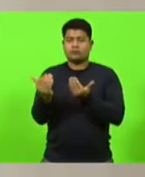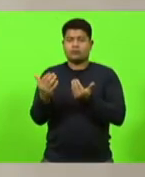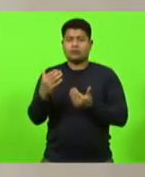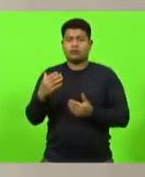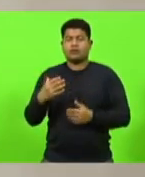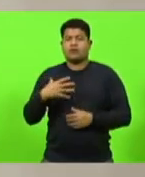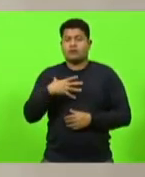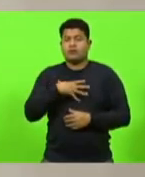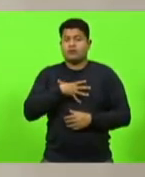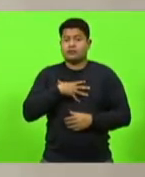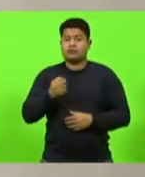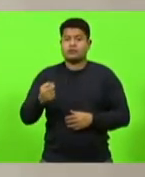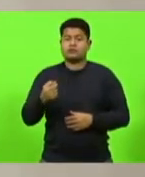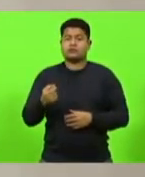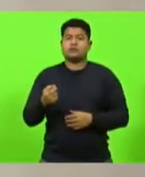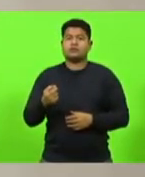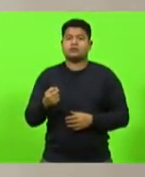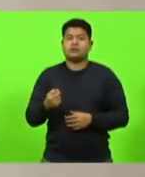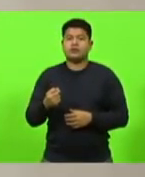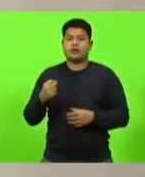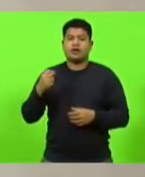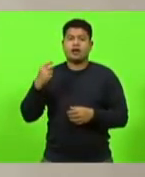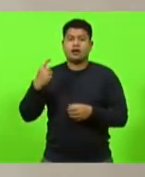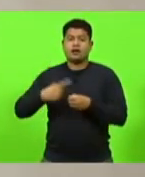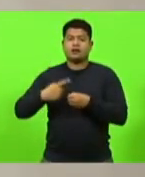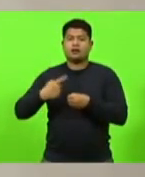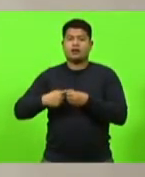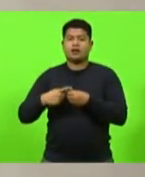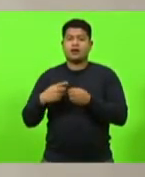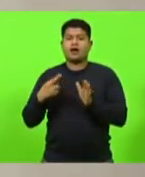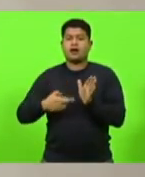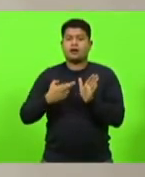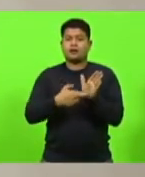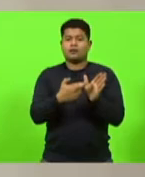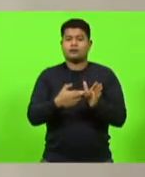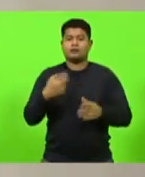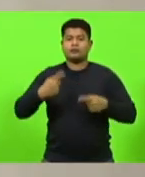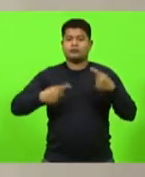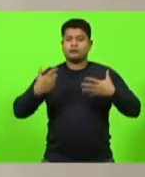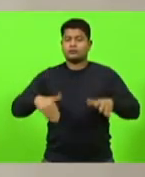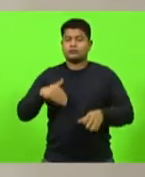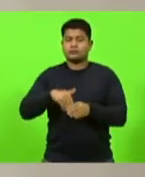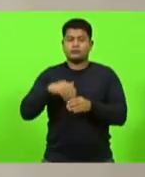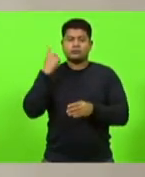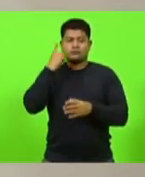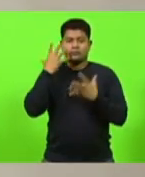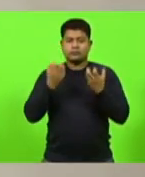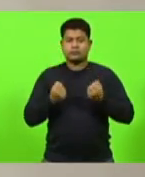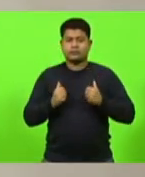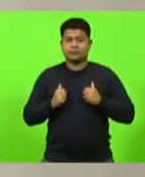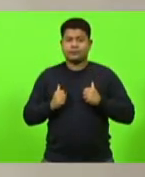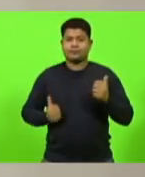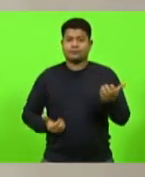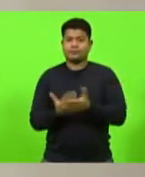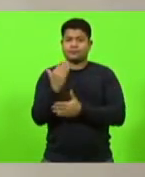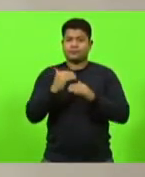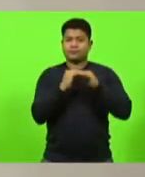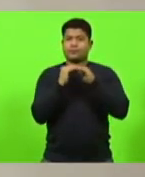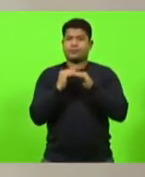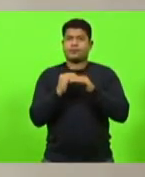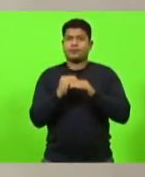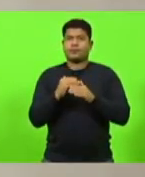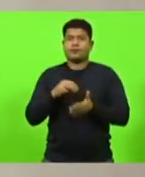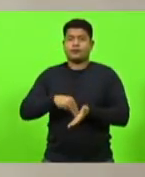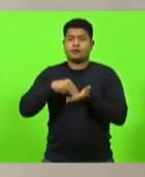Rio Negrinho. Em discussão, não havendo quem queira discutir, em votação, deputados que aprovam, permaneçam como se encontram. Aprovado por